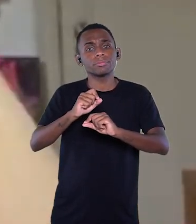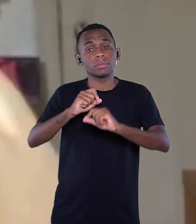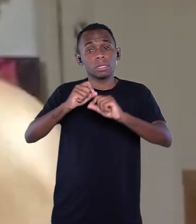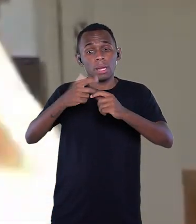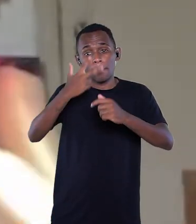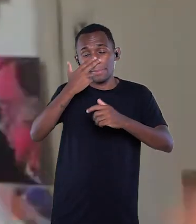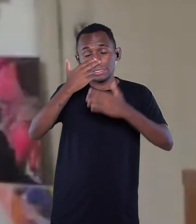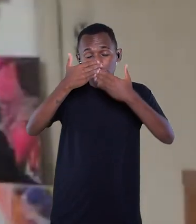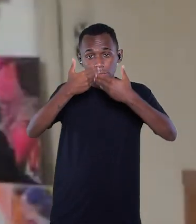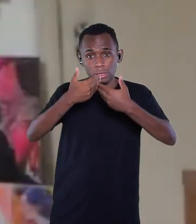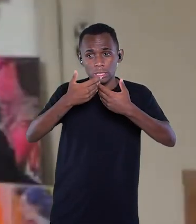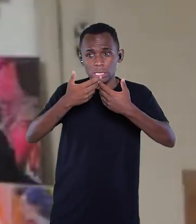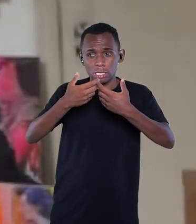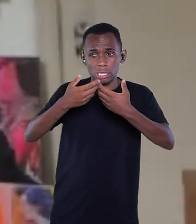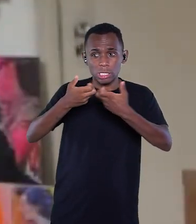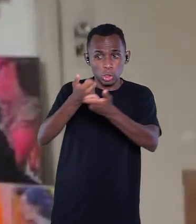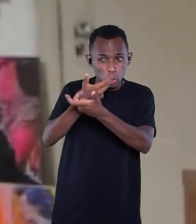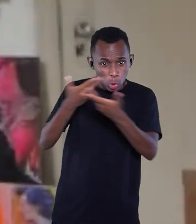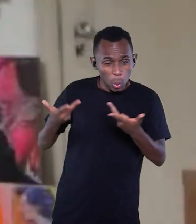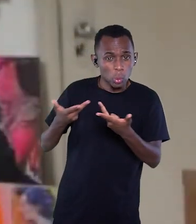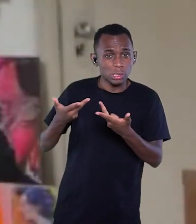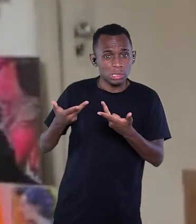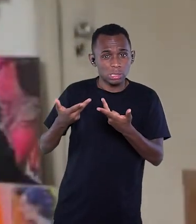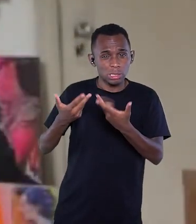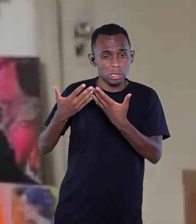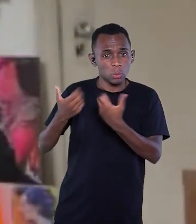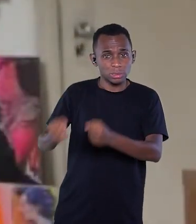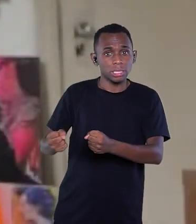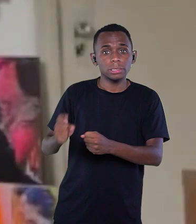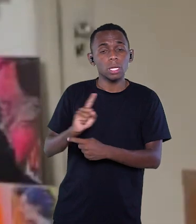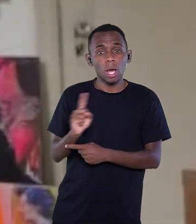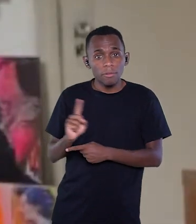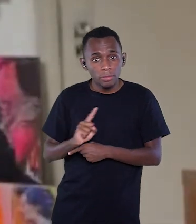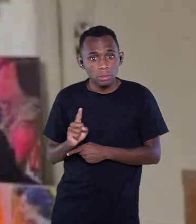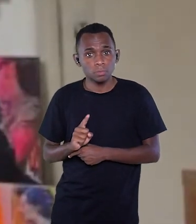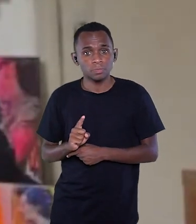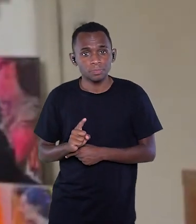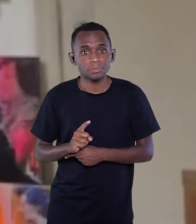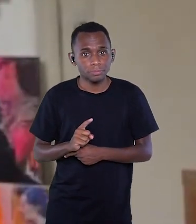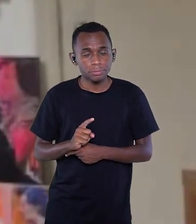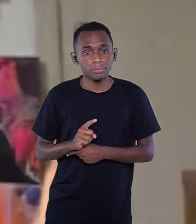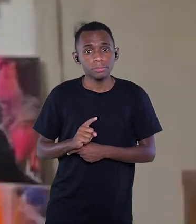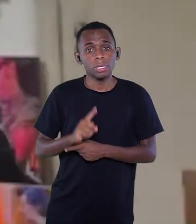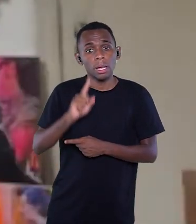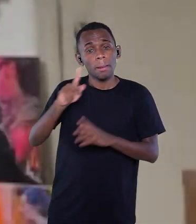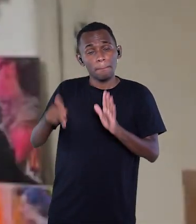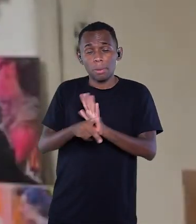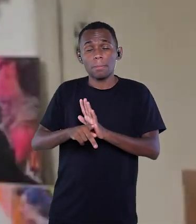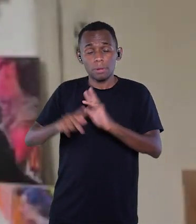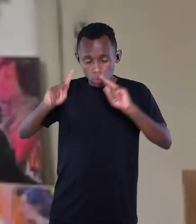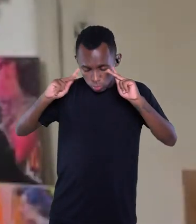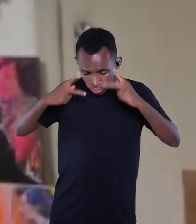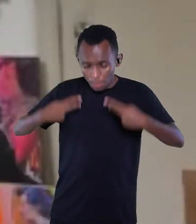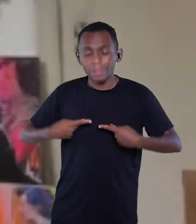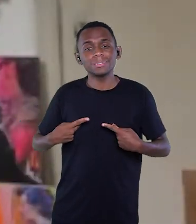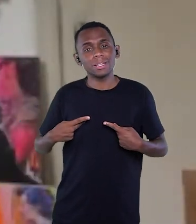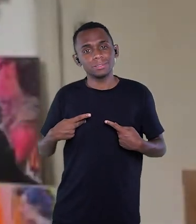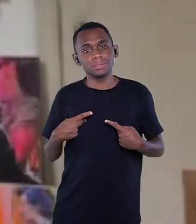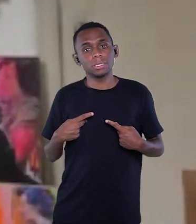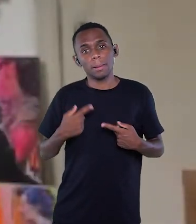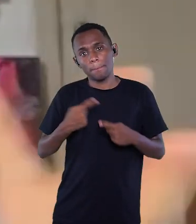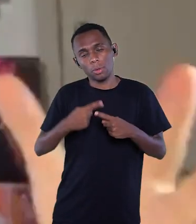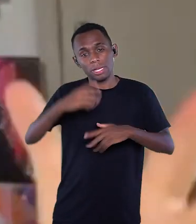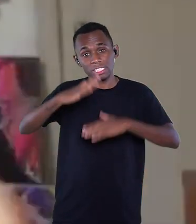ela abria mão também, né, de uma maneira, de um status até de humanidade, né? Porque as mulheres